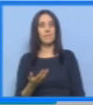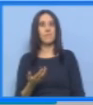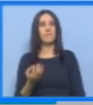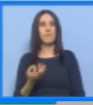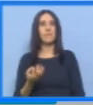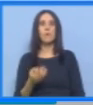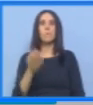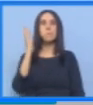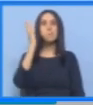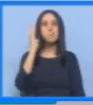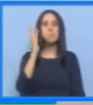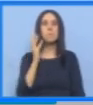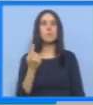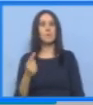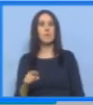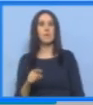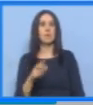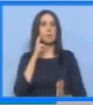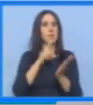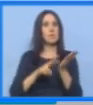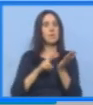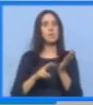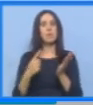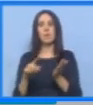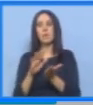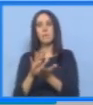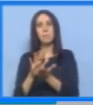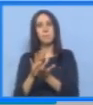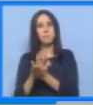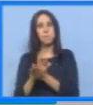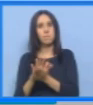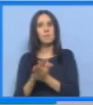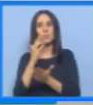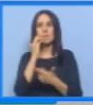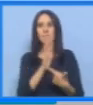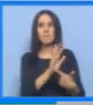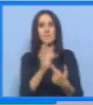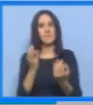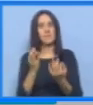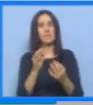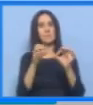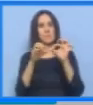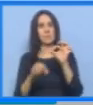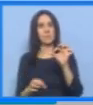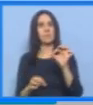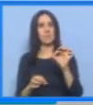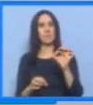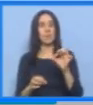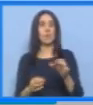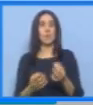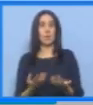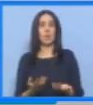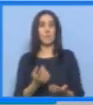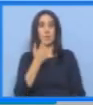de colóquios, através de leituras, através de publicações, dando a conhecer também essa mensagem